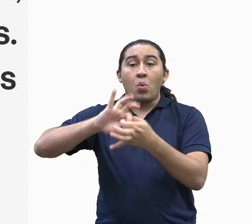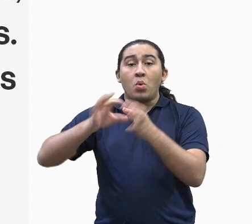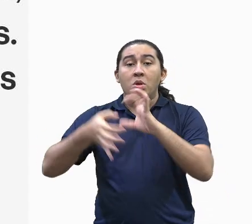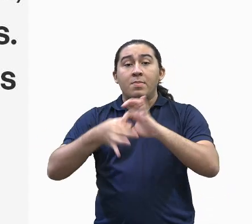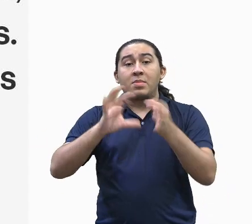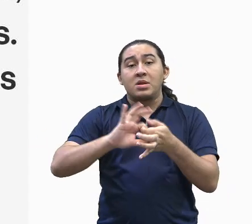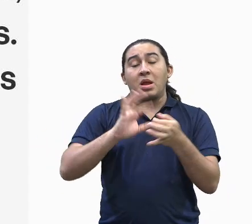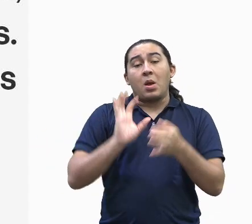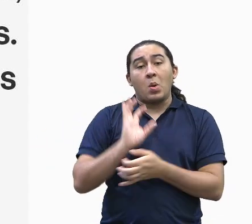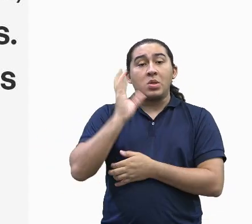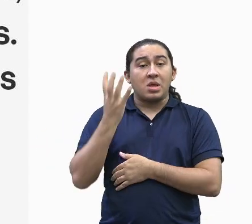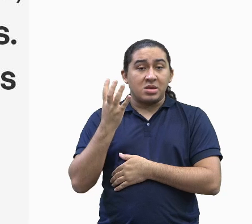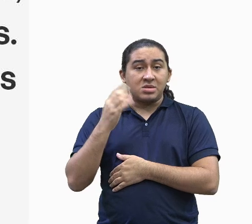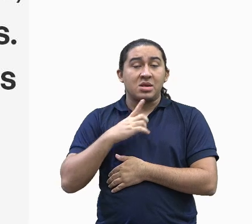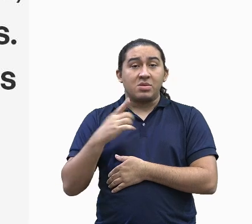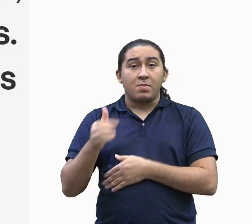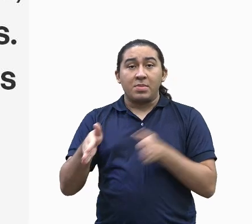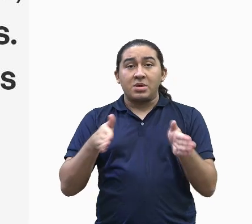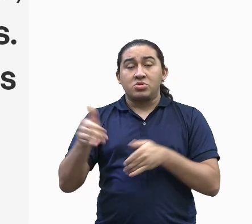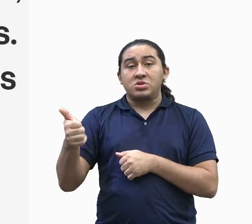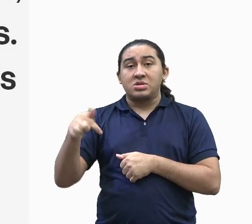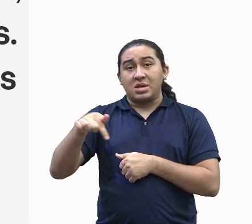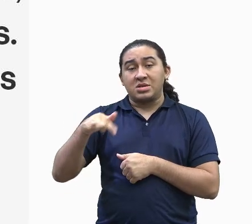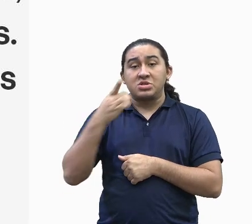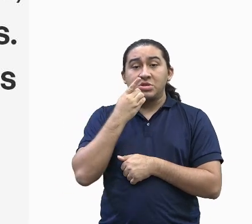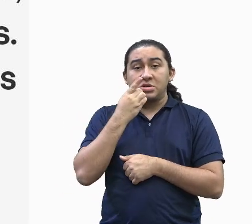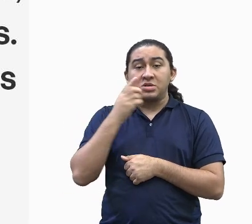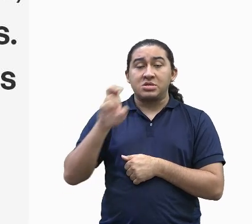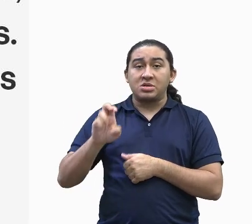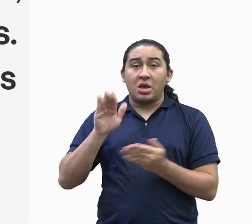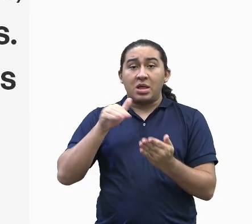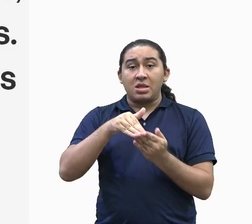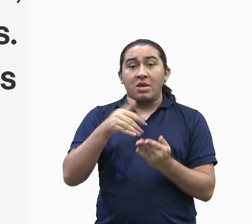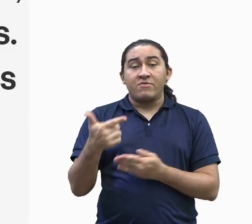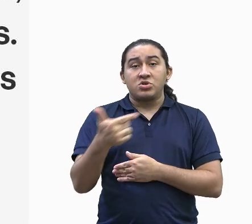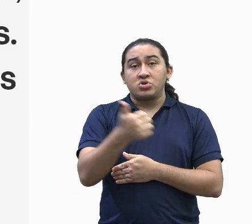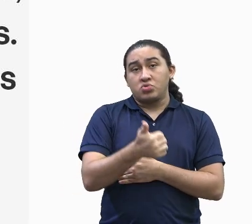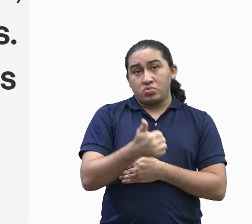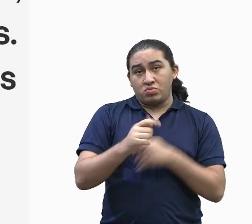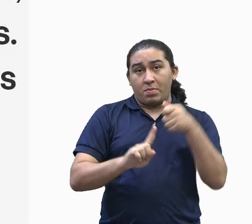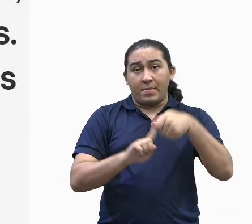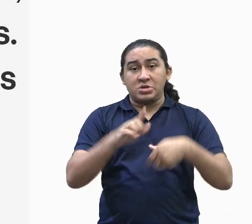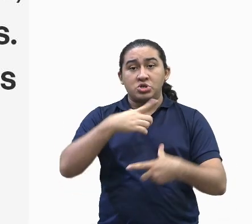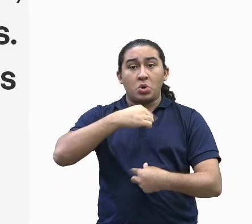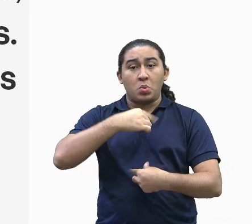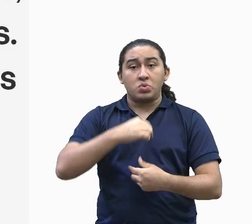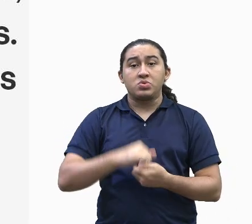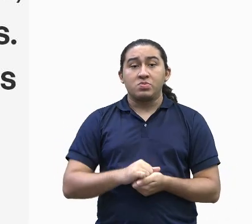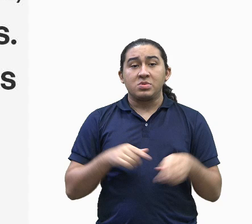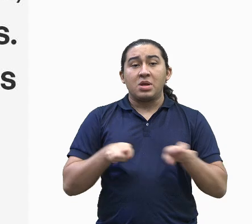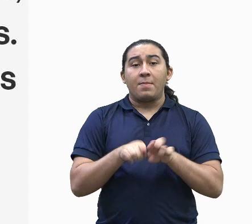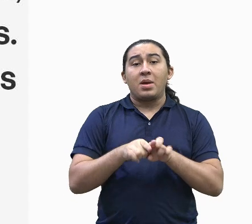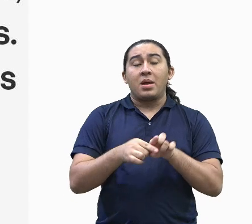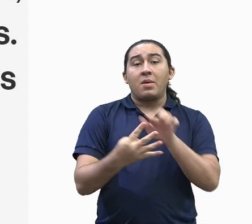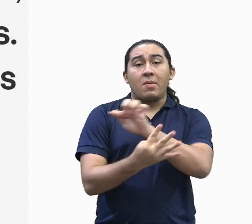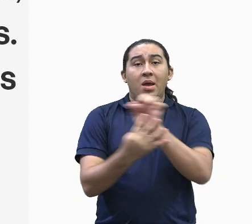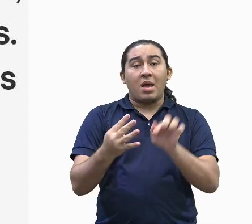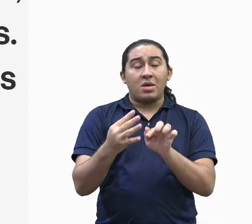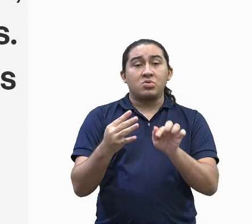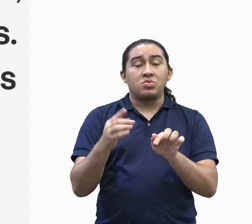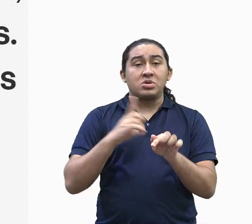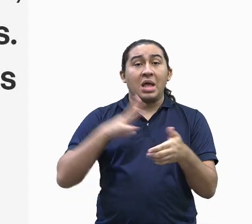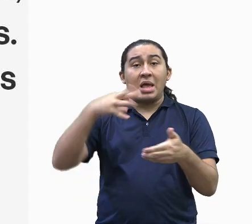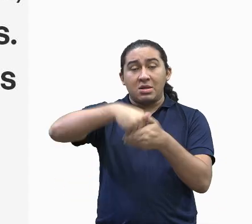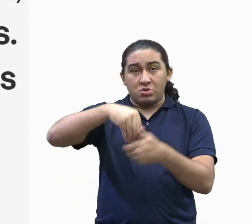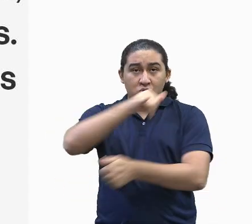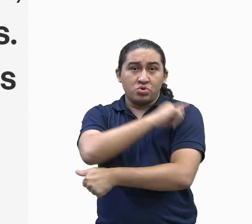ocorrer durante 17 dias, 5 a 21 de agosto, em 4 regiões da